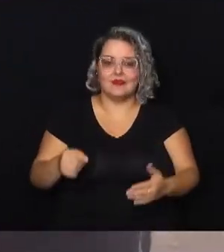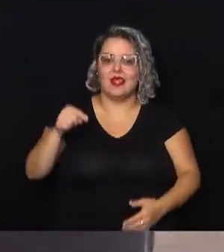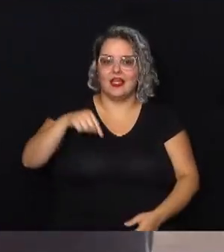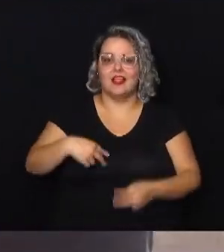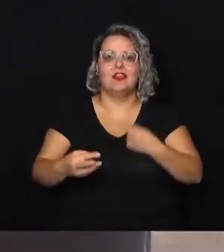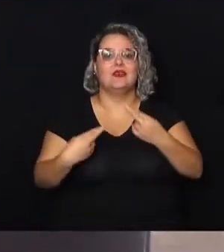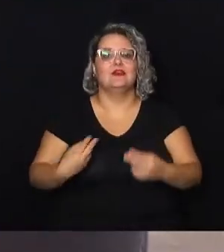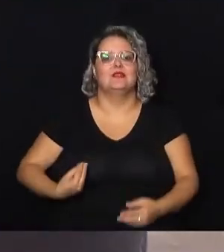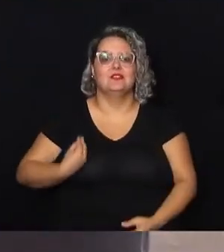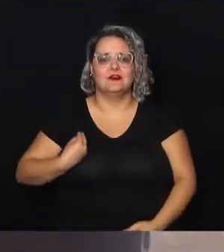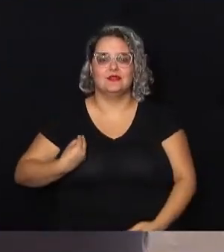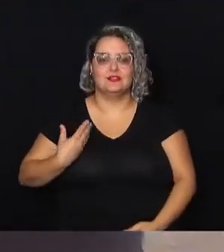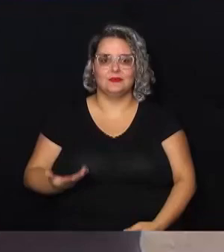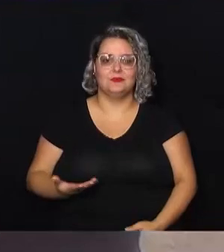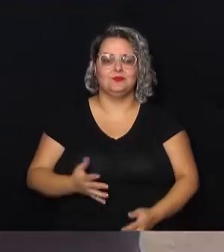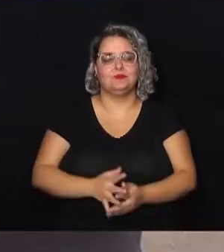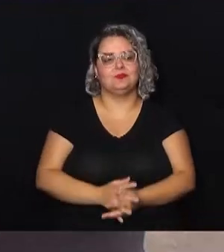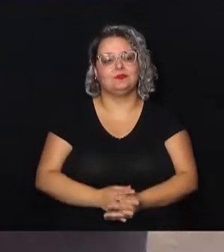ao vivo,